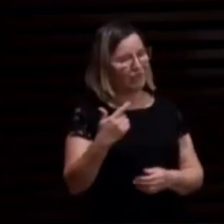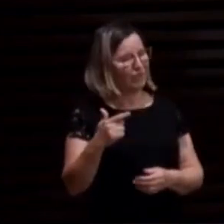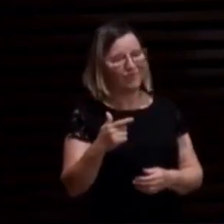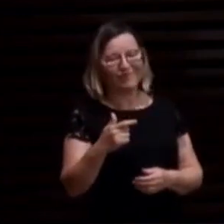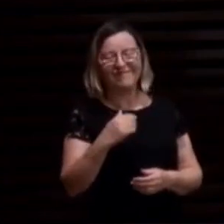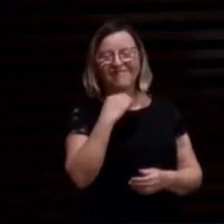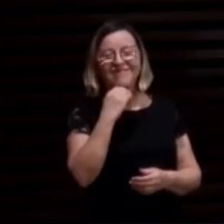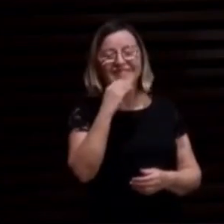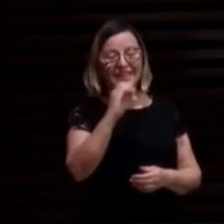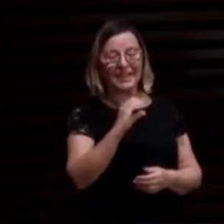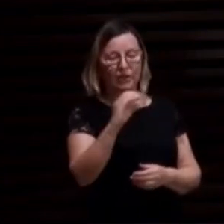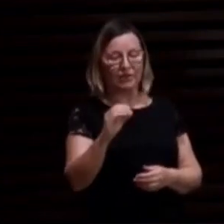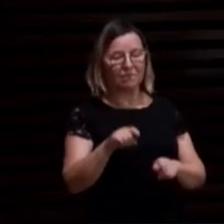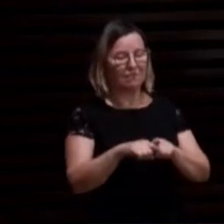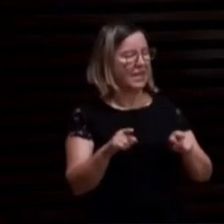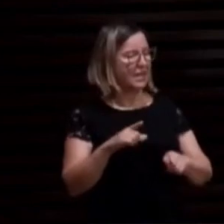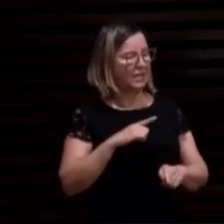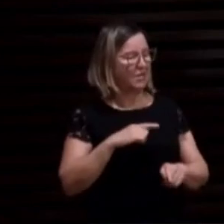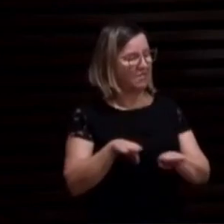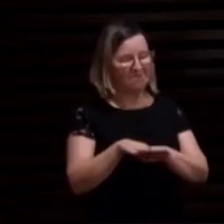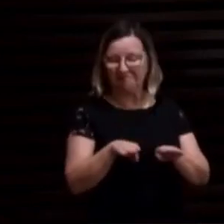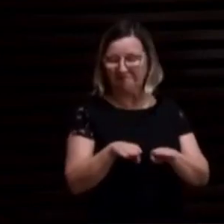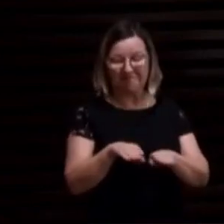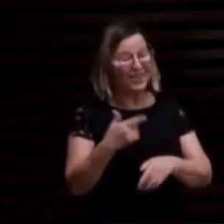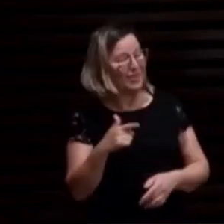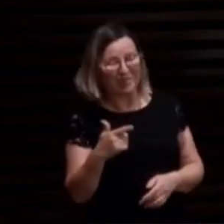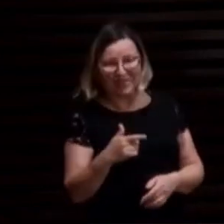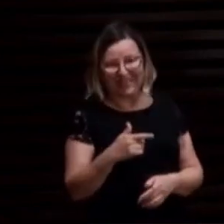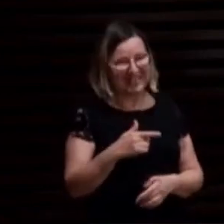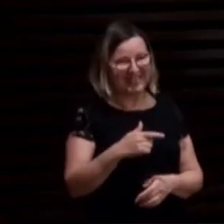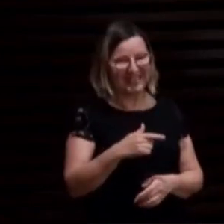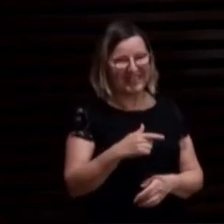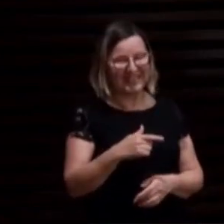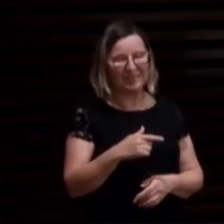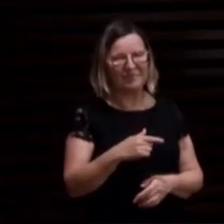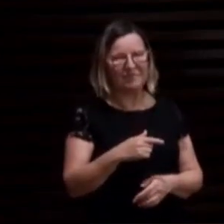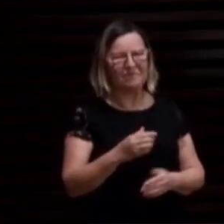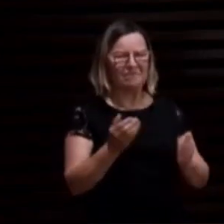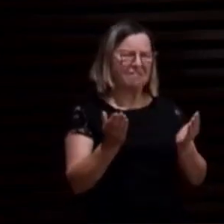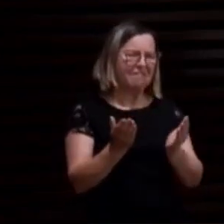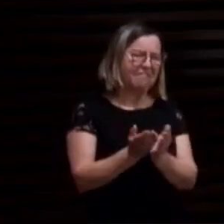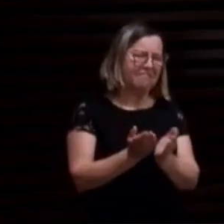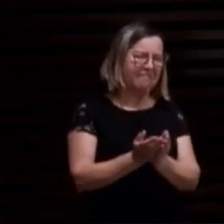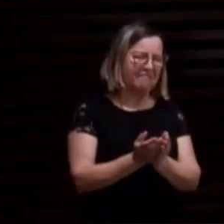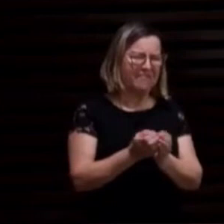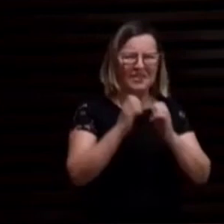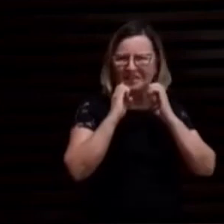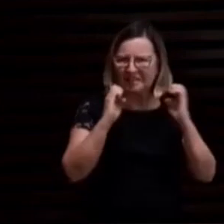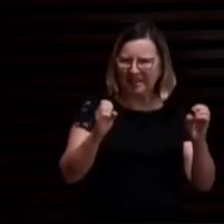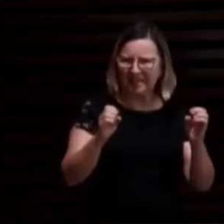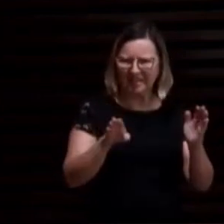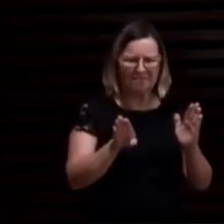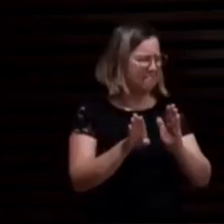céu. Mas também não tem protestante, evangélico, espírita, não tem nenhum batista